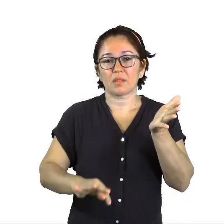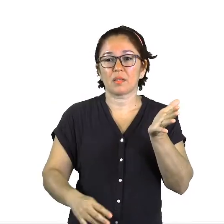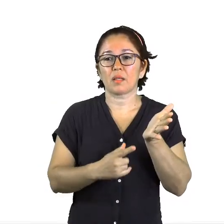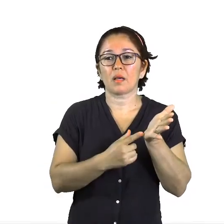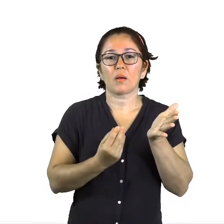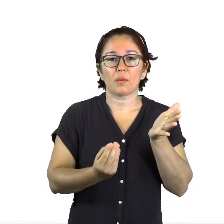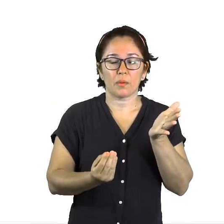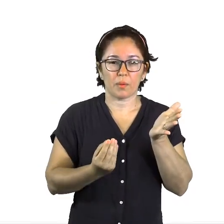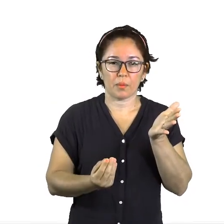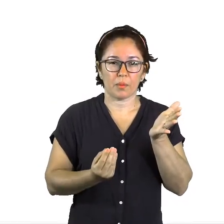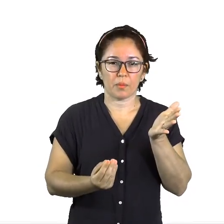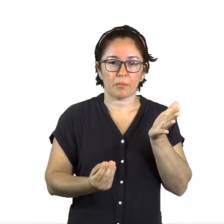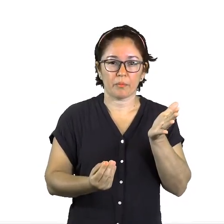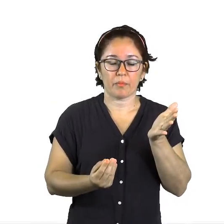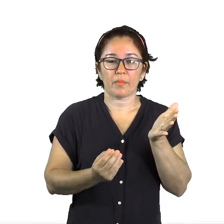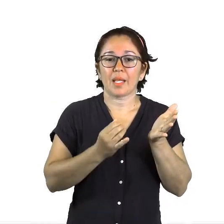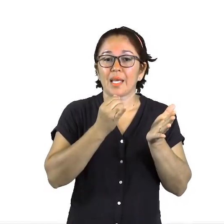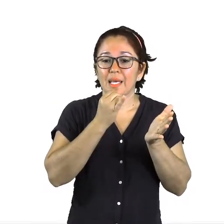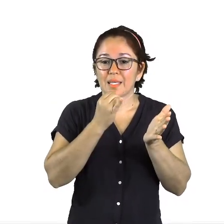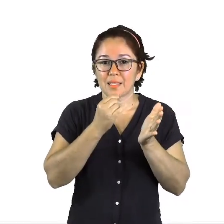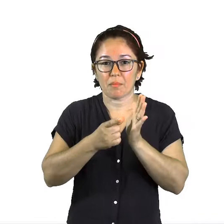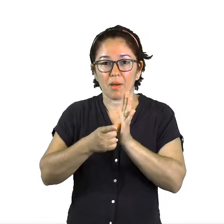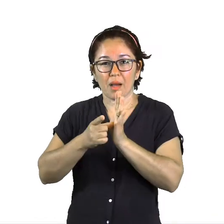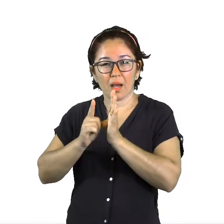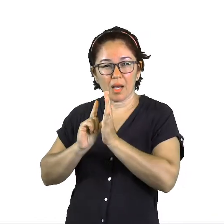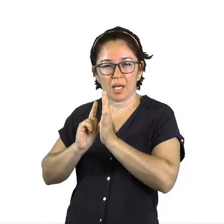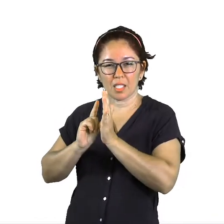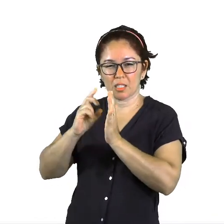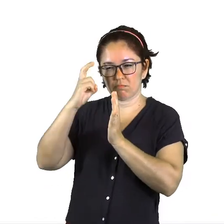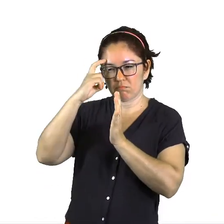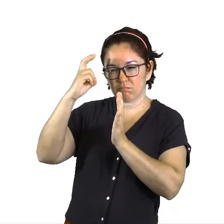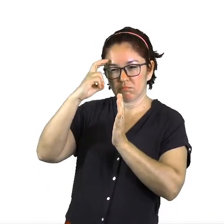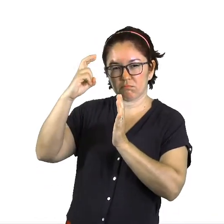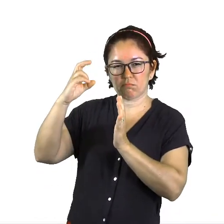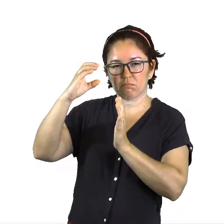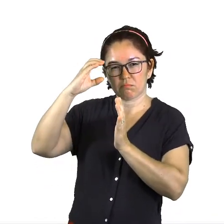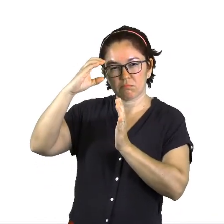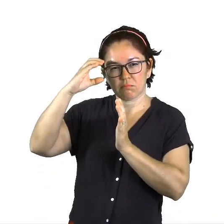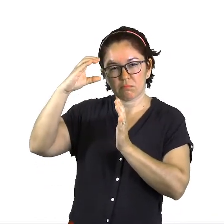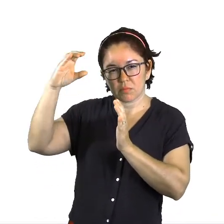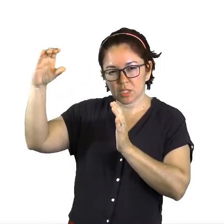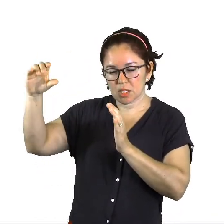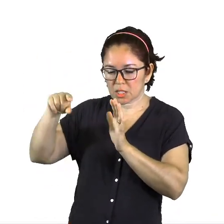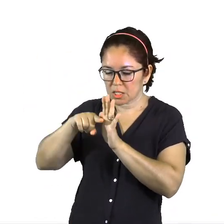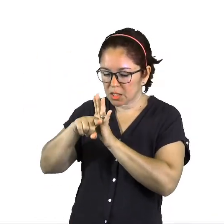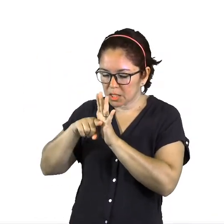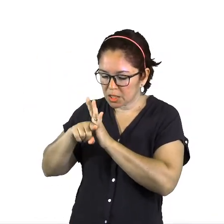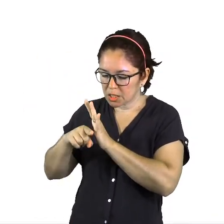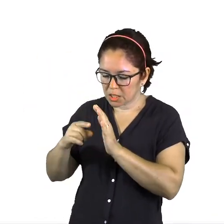por pesquisadores e especialistas no assunto, dedicados ao